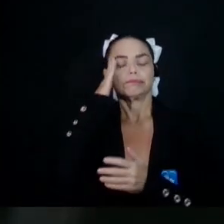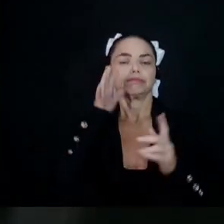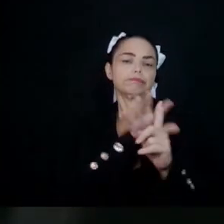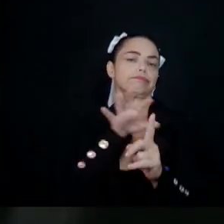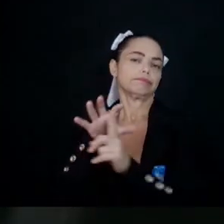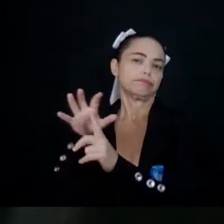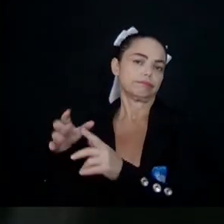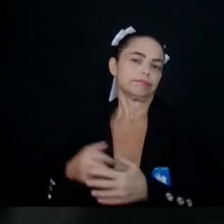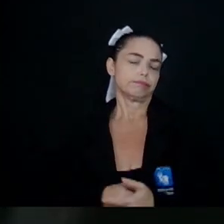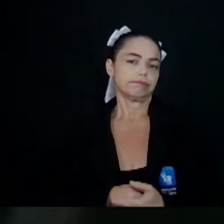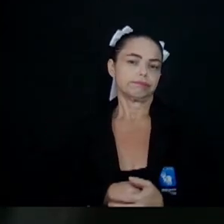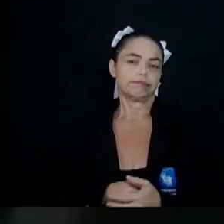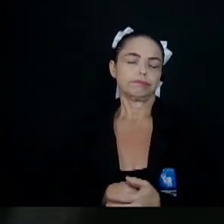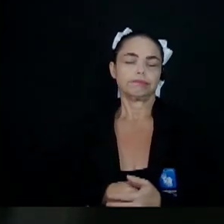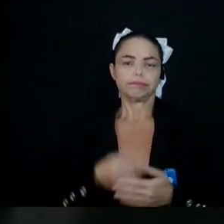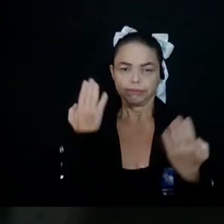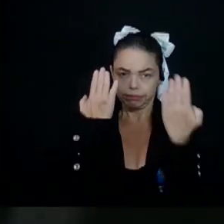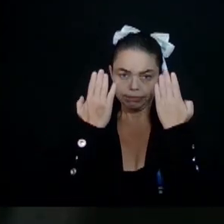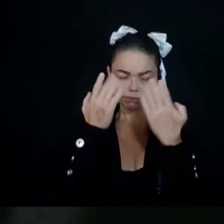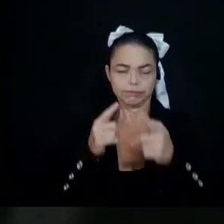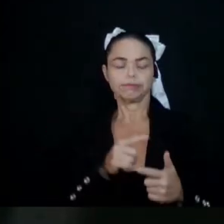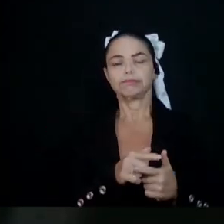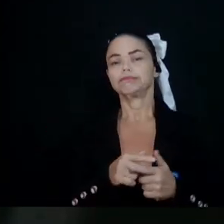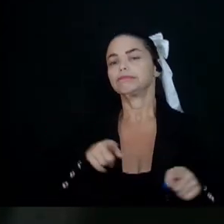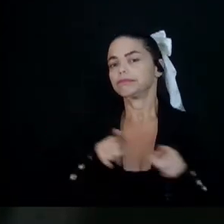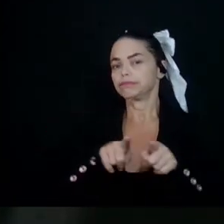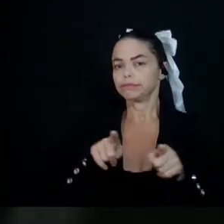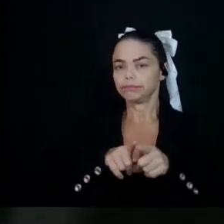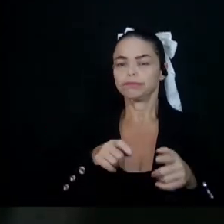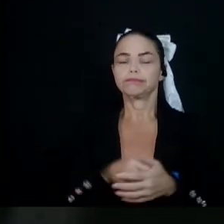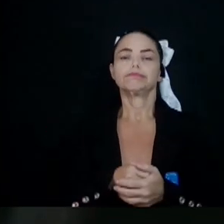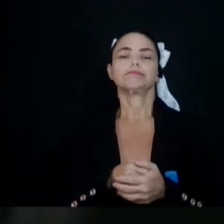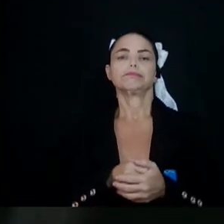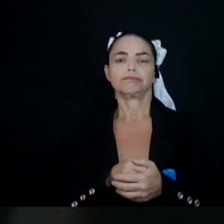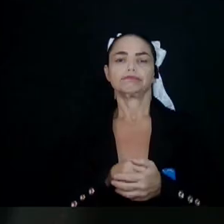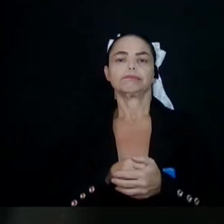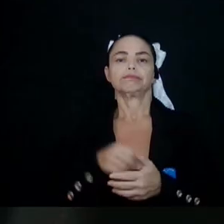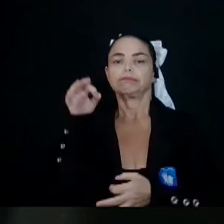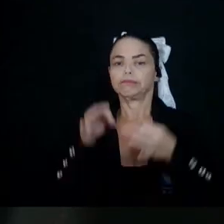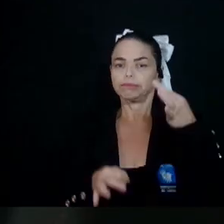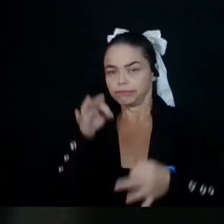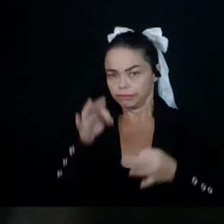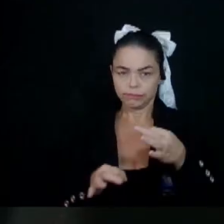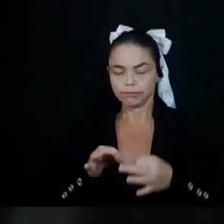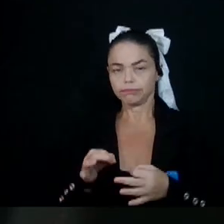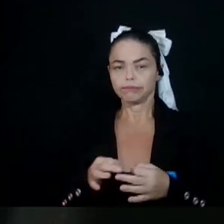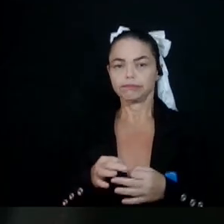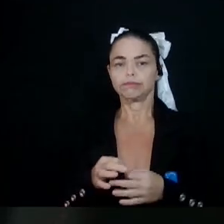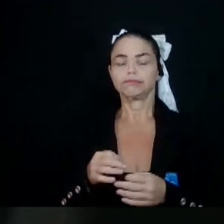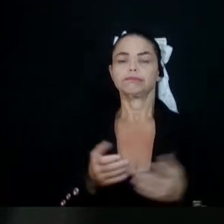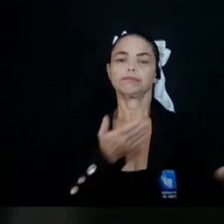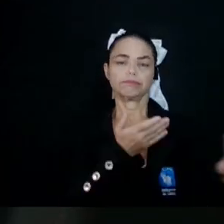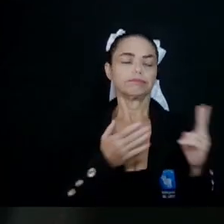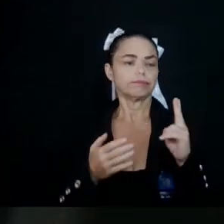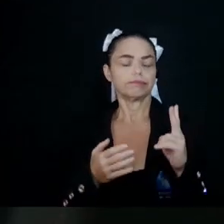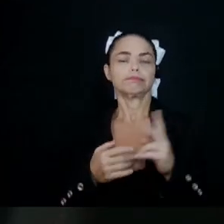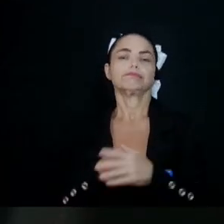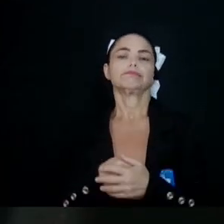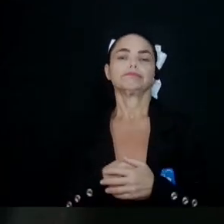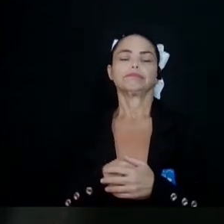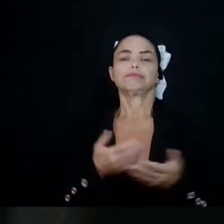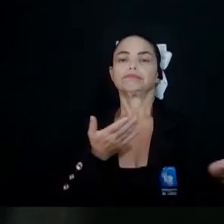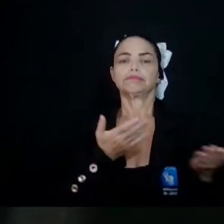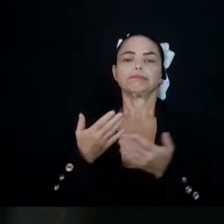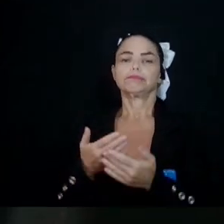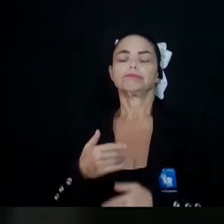disso na questão psicológica e também nessa questão jurídica. Vamos apresentar os nossos convidados. A gente recebe com